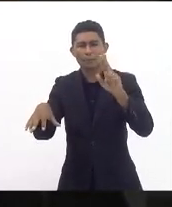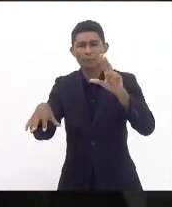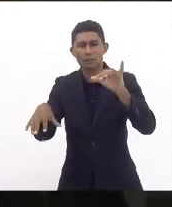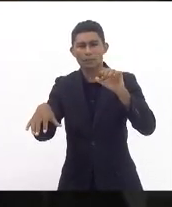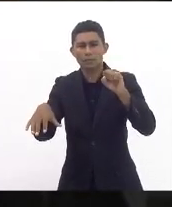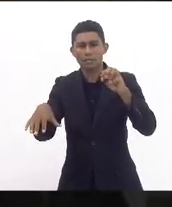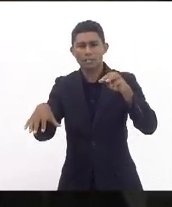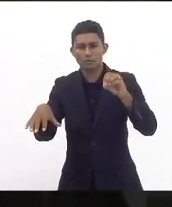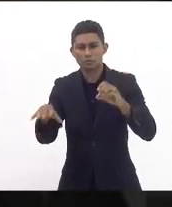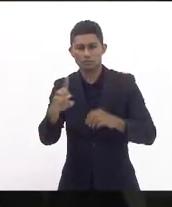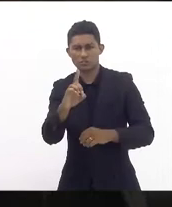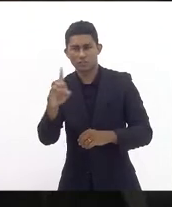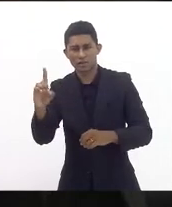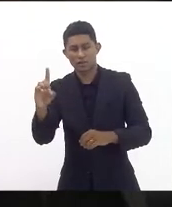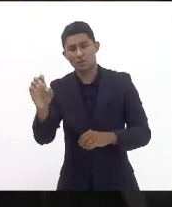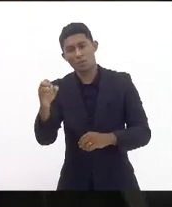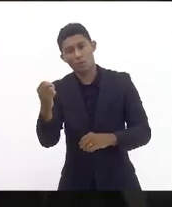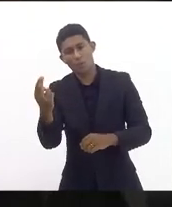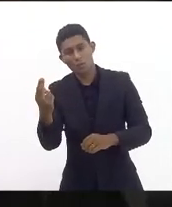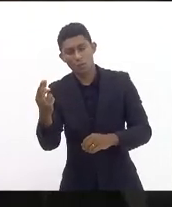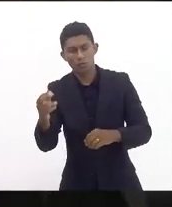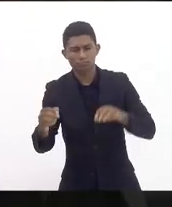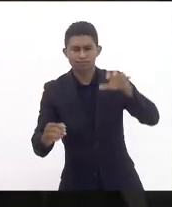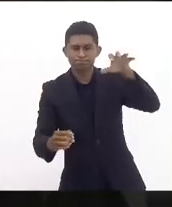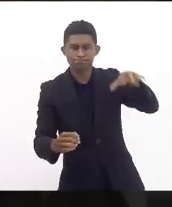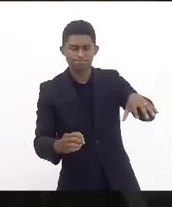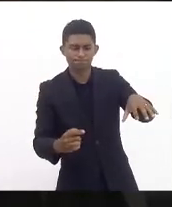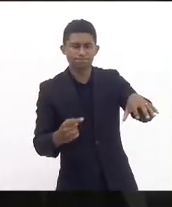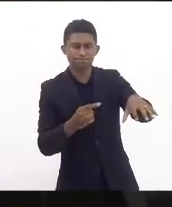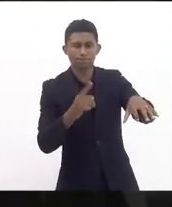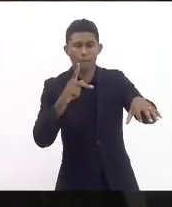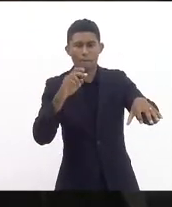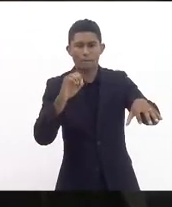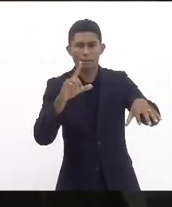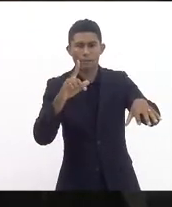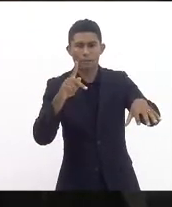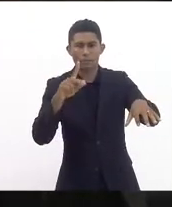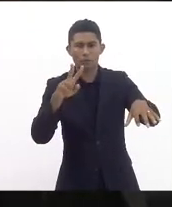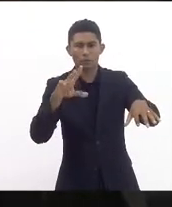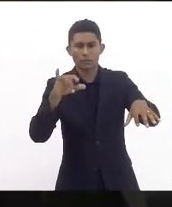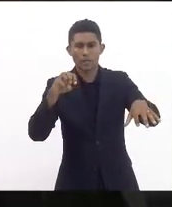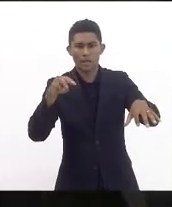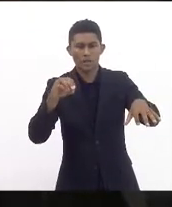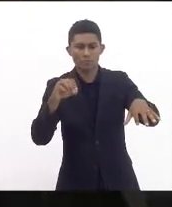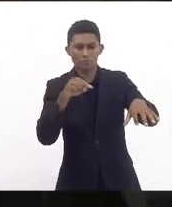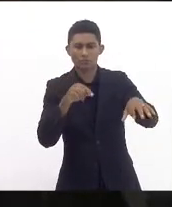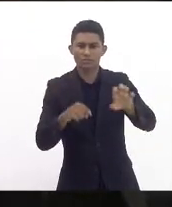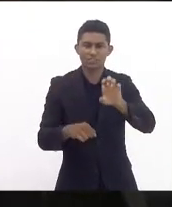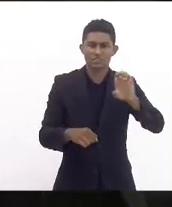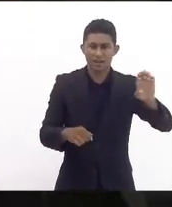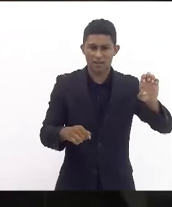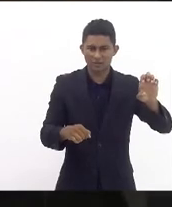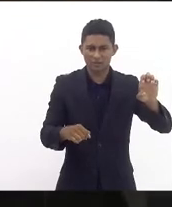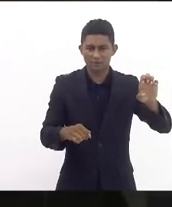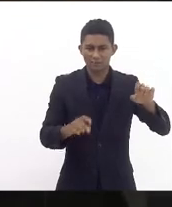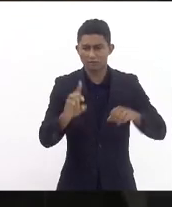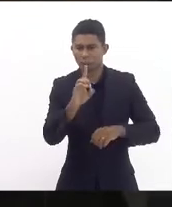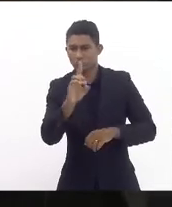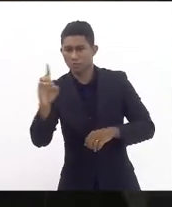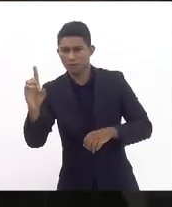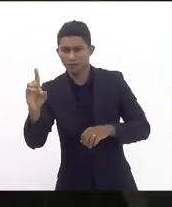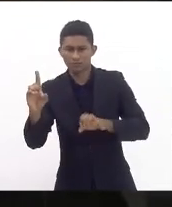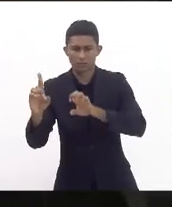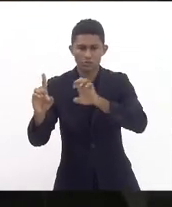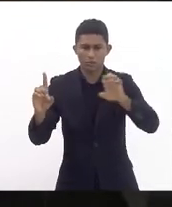direita ou para um populismo radical de esquerda que esses interlocutores